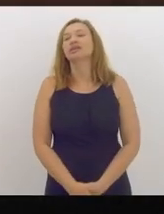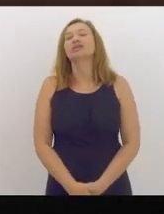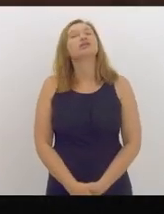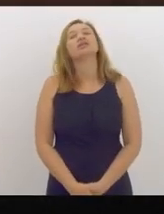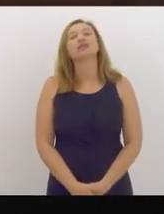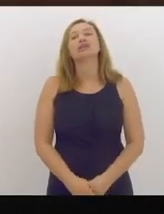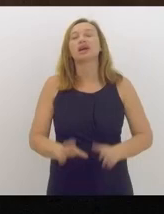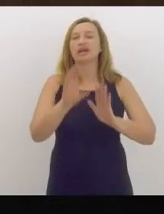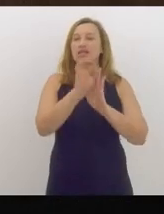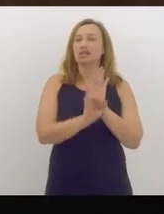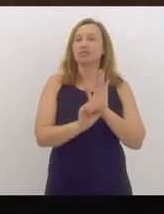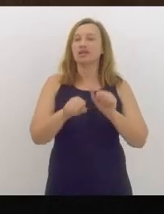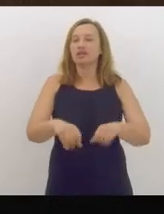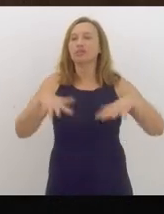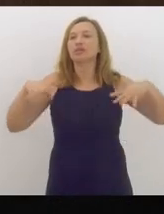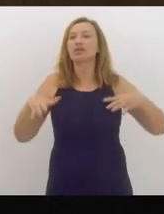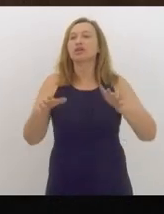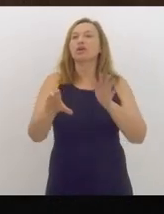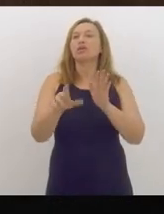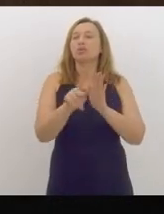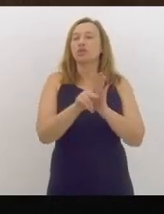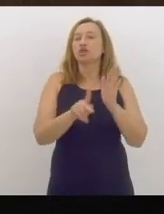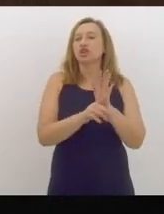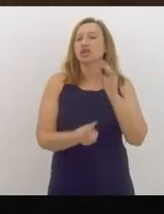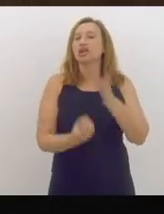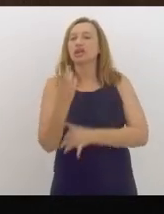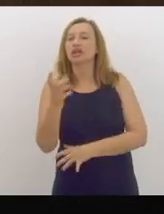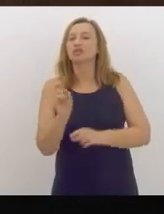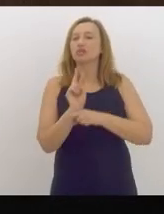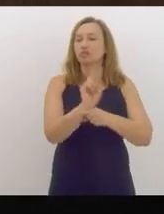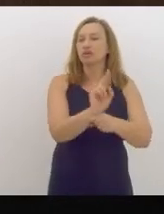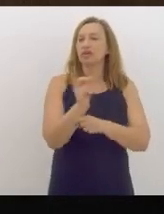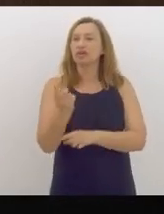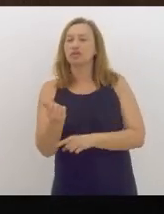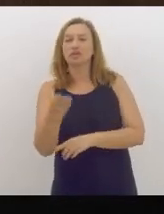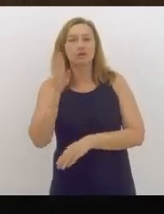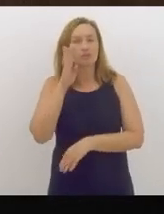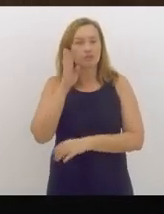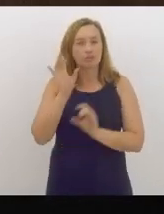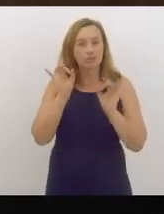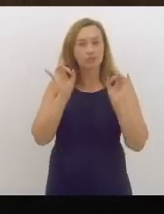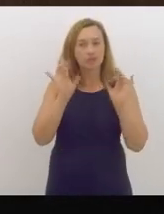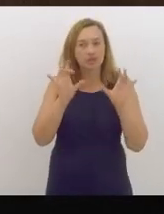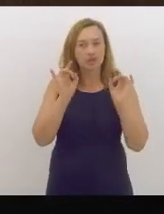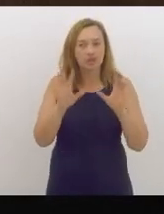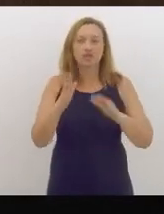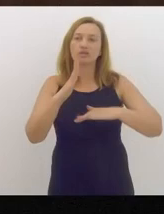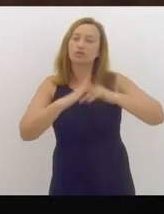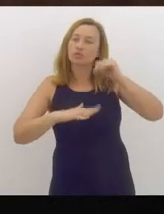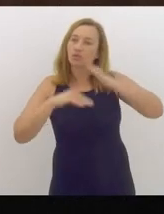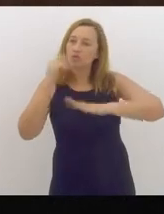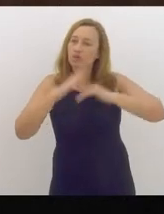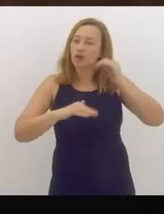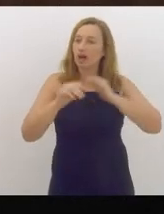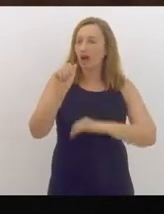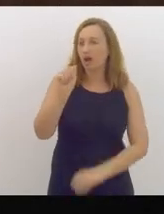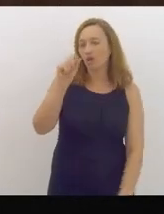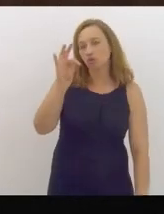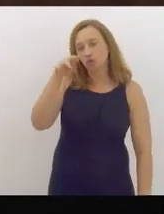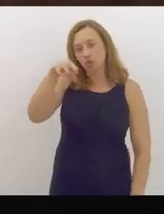Trata-se das emendas de plenário ao projeto de lei que cria a linha de crédito específica aos profissionais